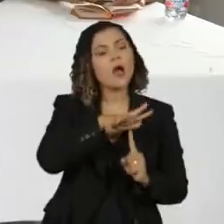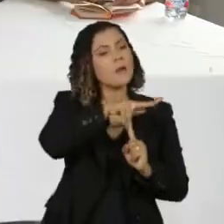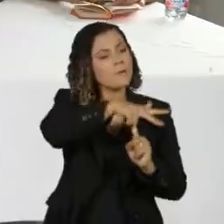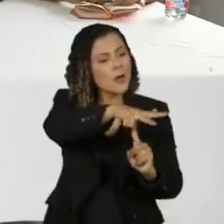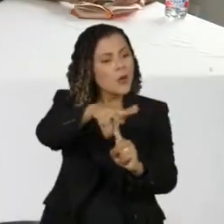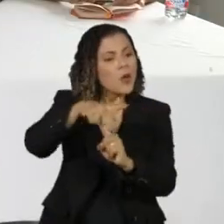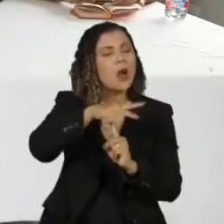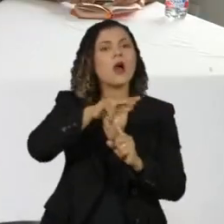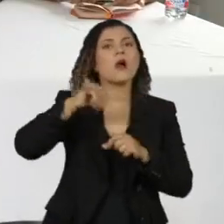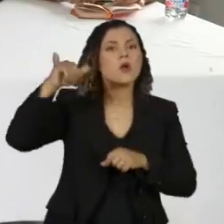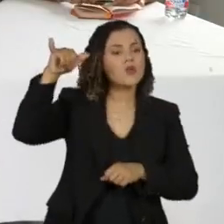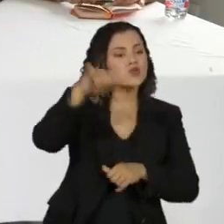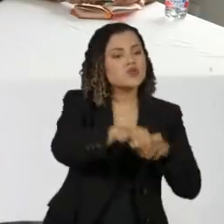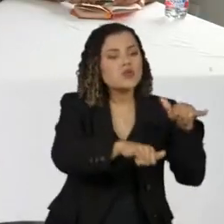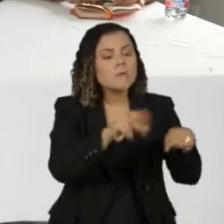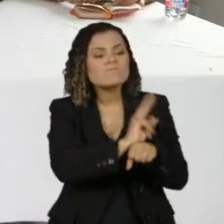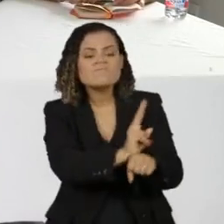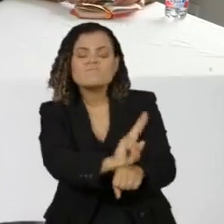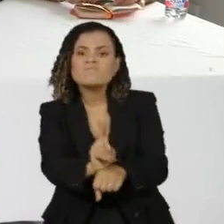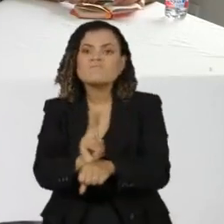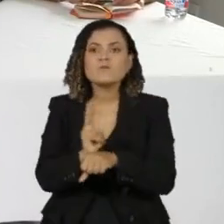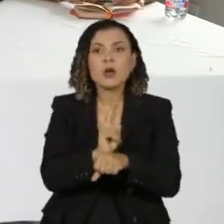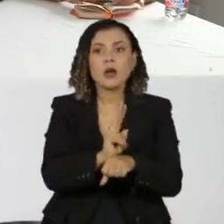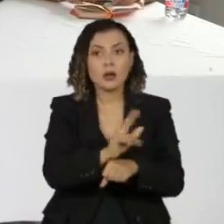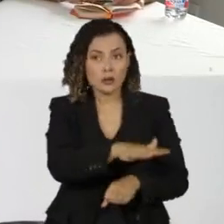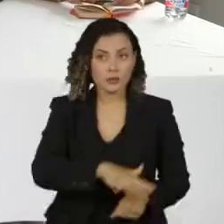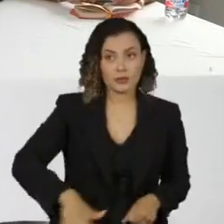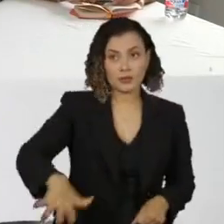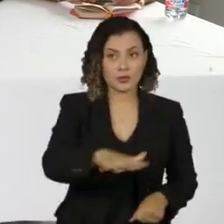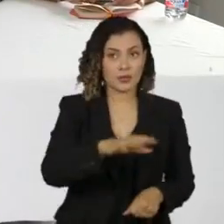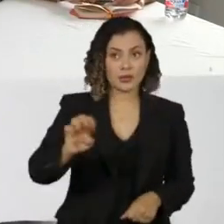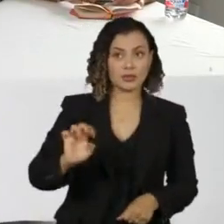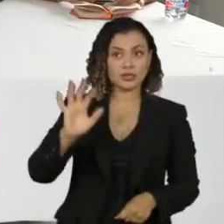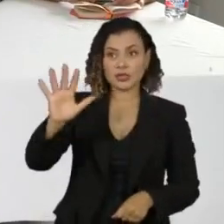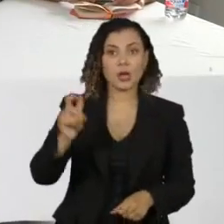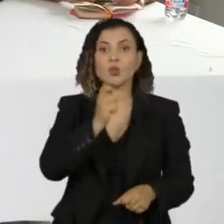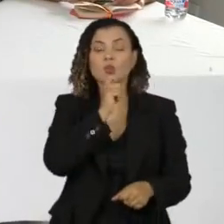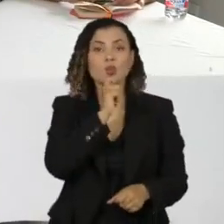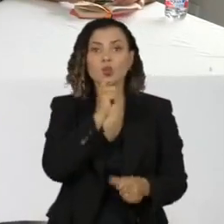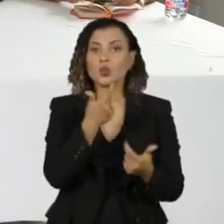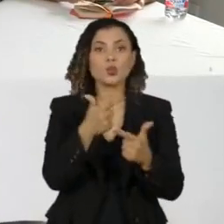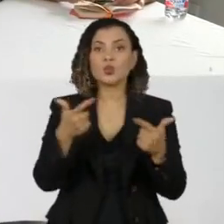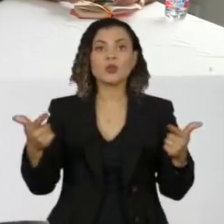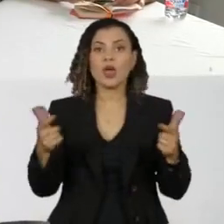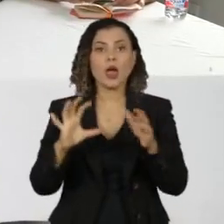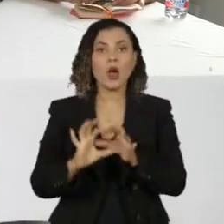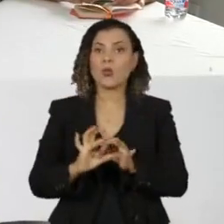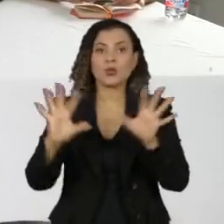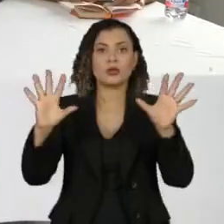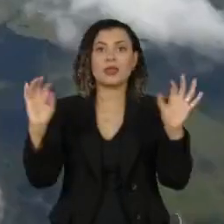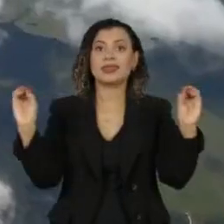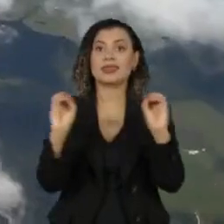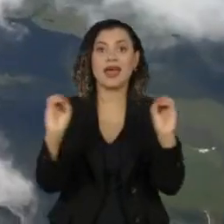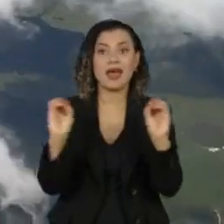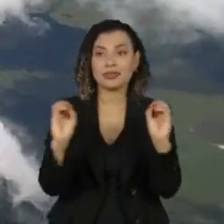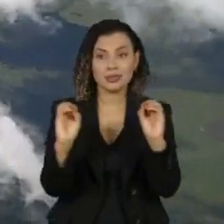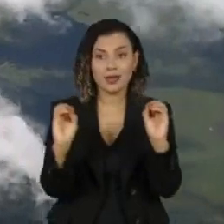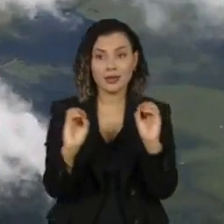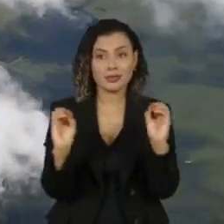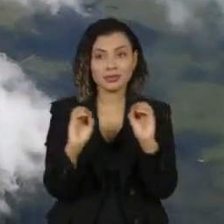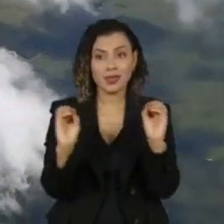Yanomami, sendo que aqui no estado não há nenhuma autorização, nenhuma,